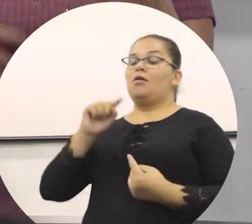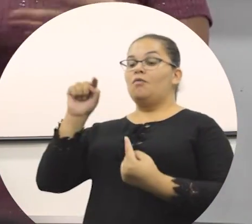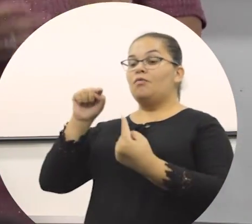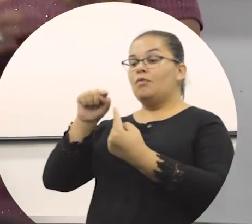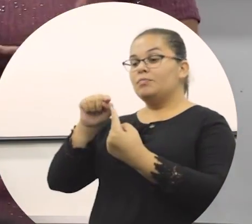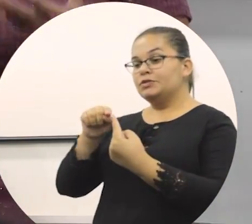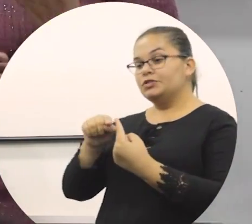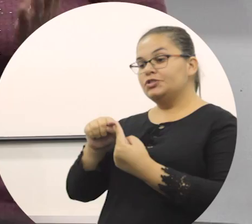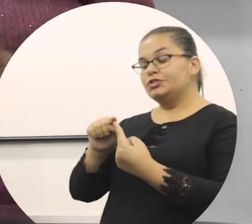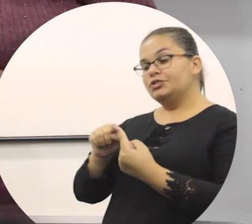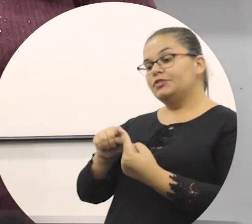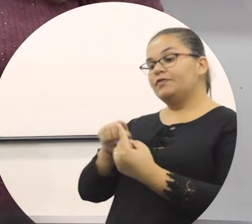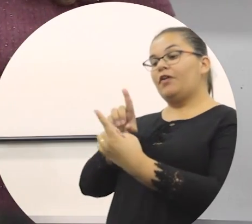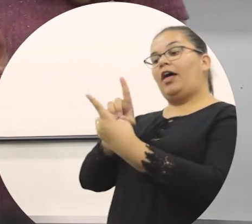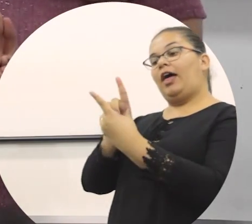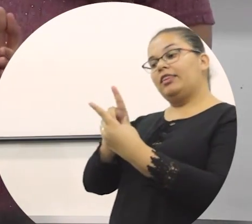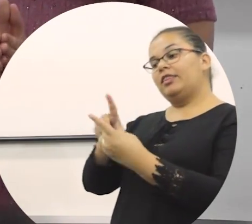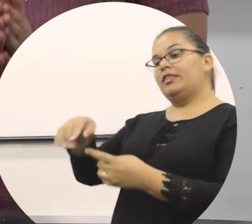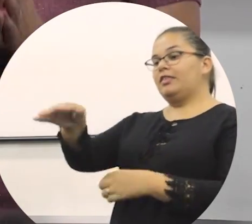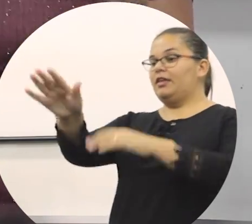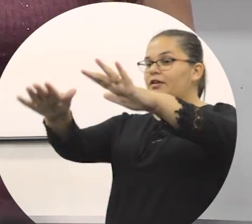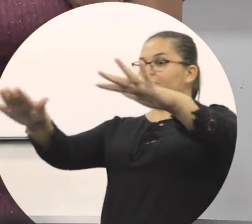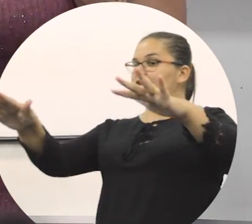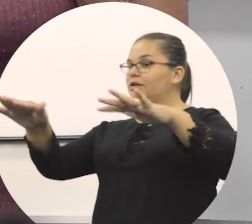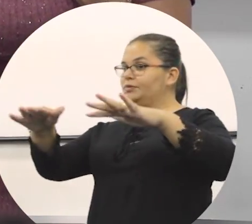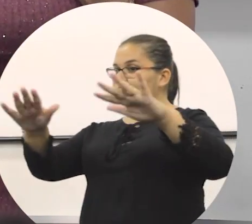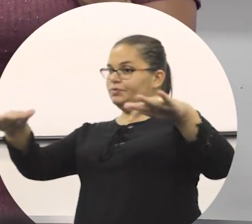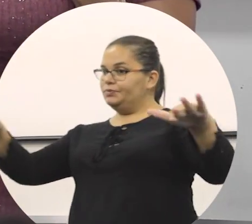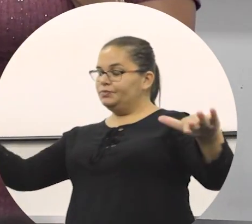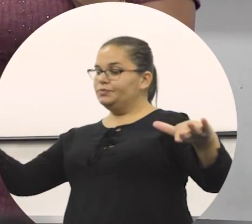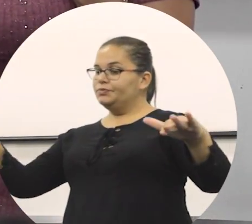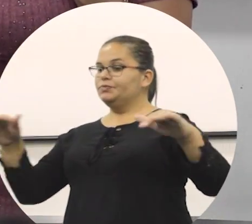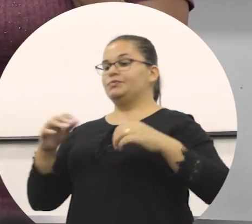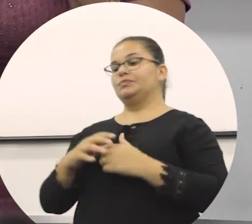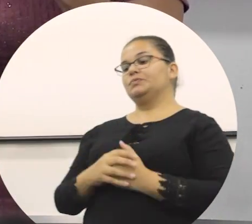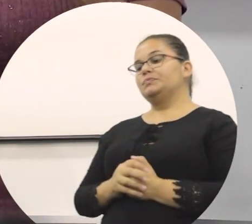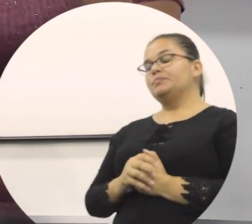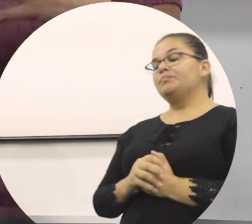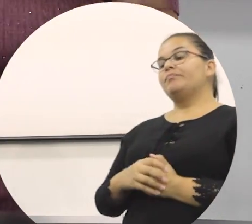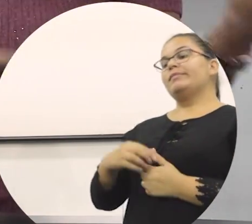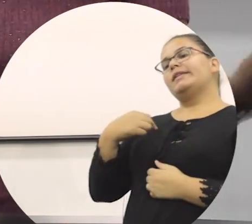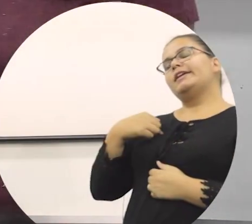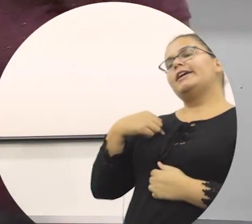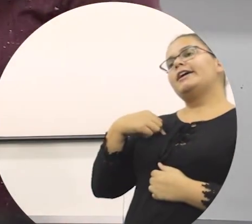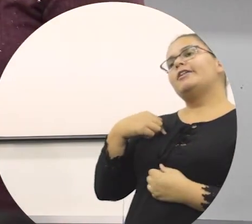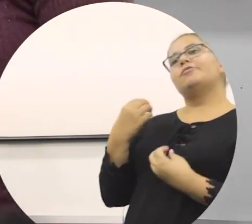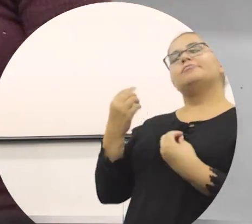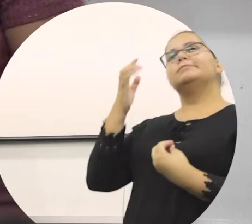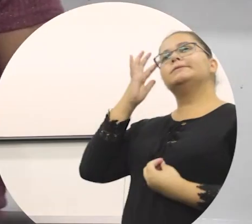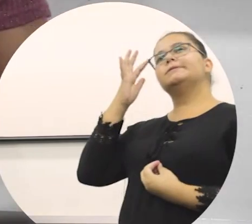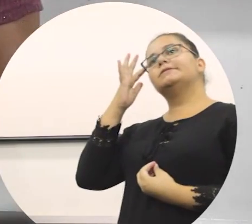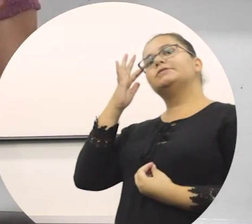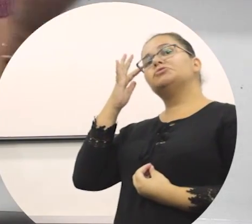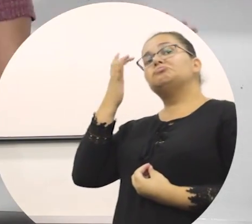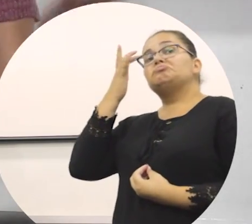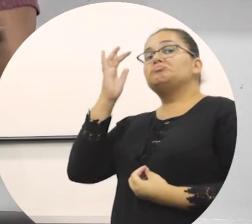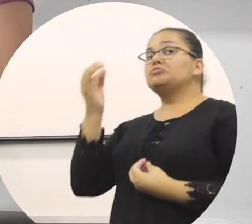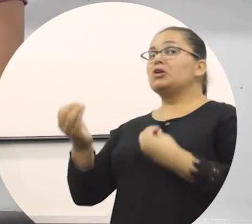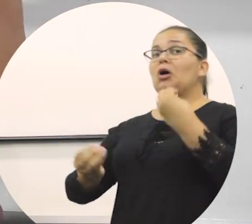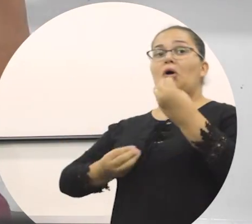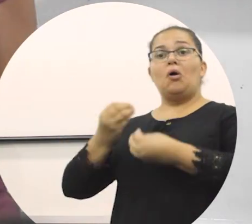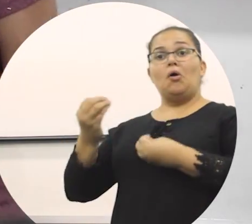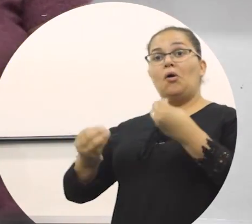E aí a nossa discussão começou o seguinte, eu não tenho noção da realidade de vocês. Eu